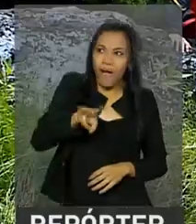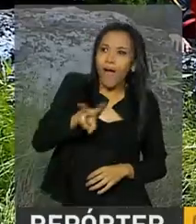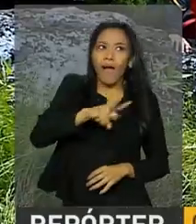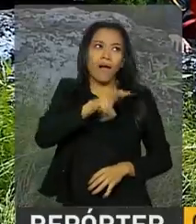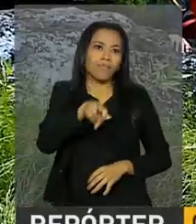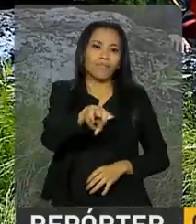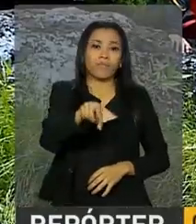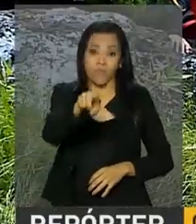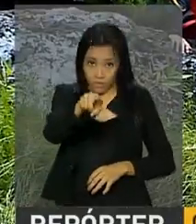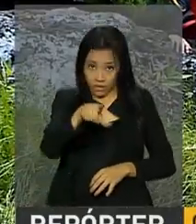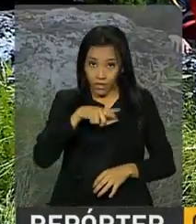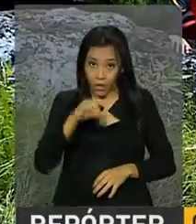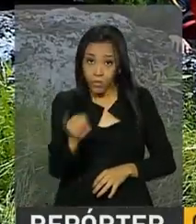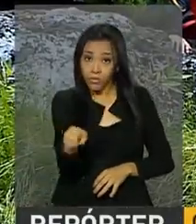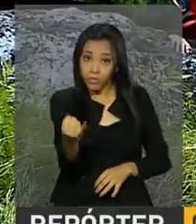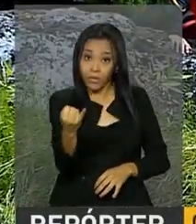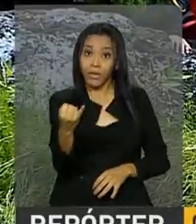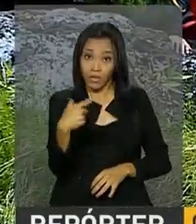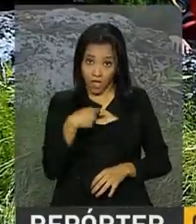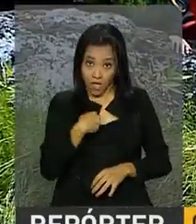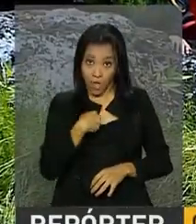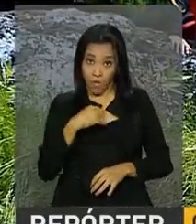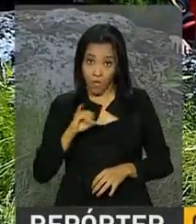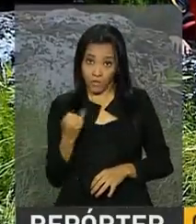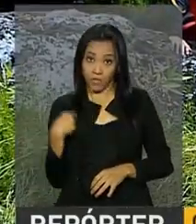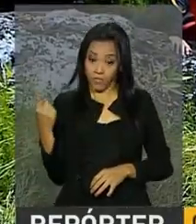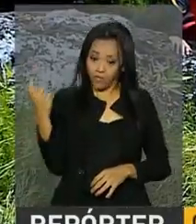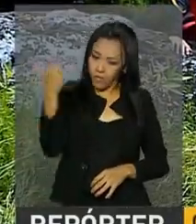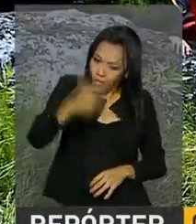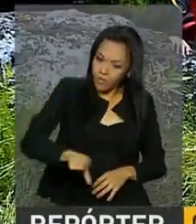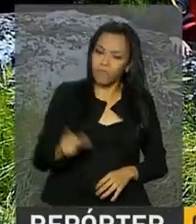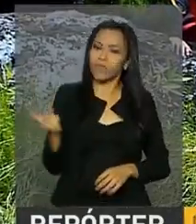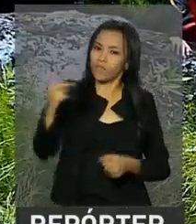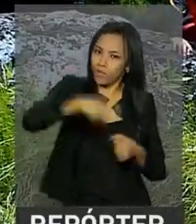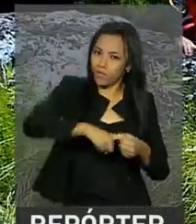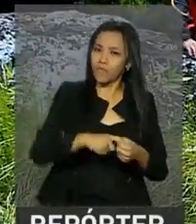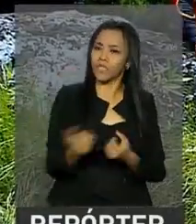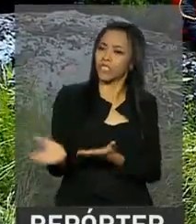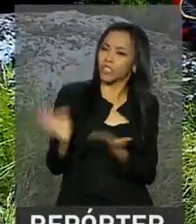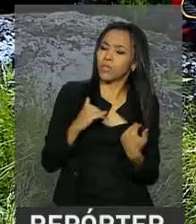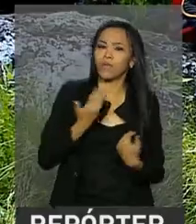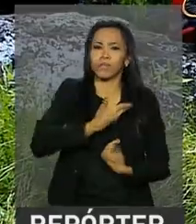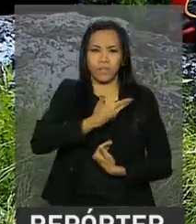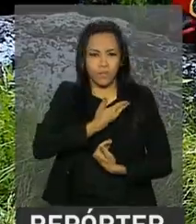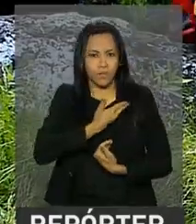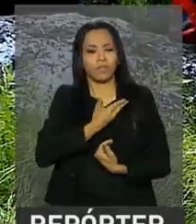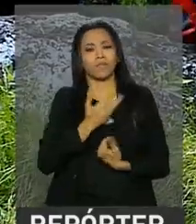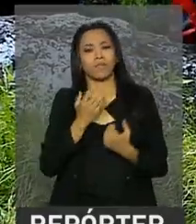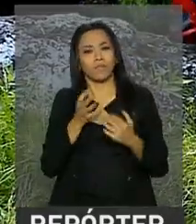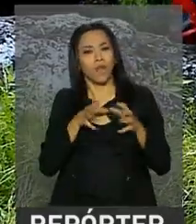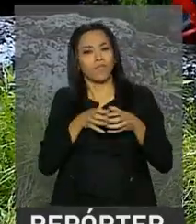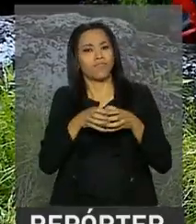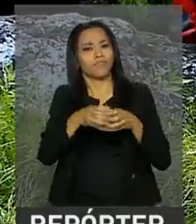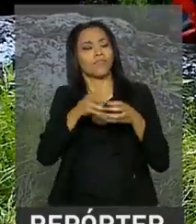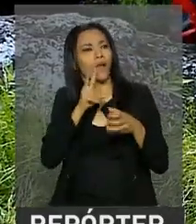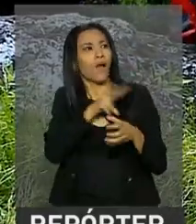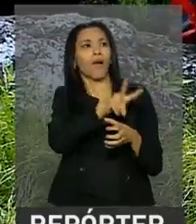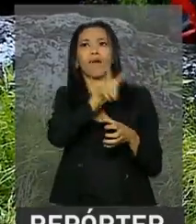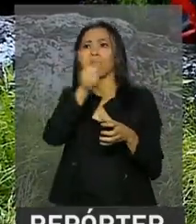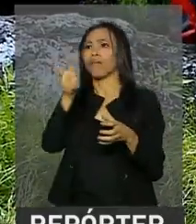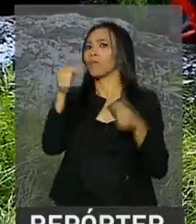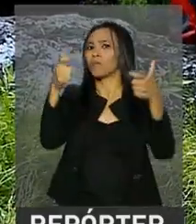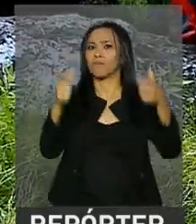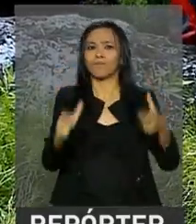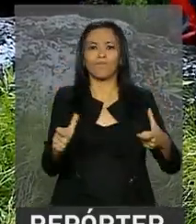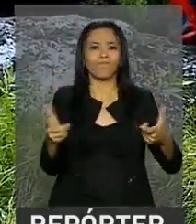oportunidade e voltarei aqui né entrarei meus amigos né enfim é um